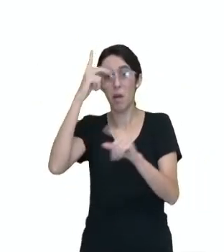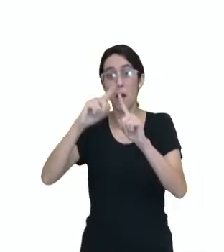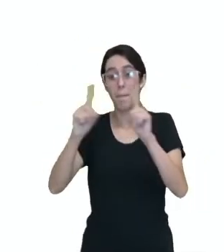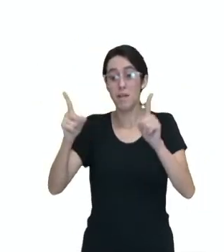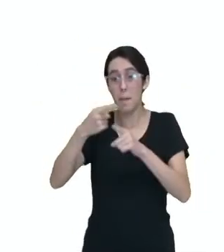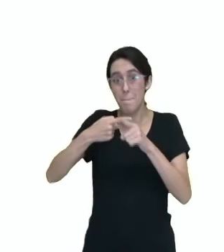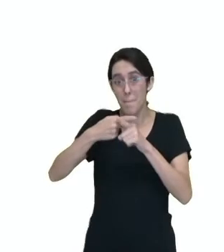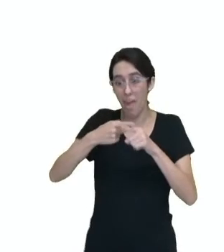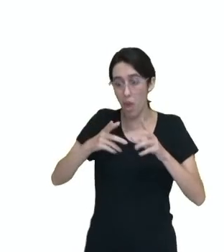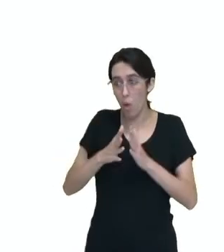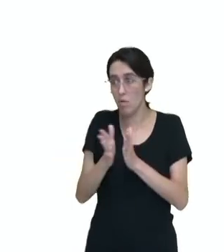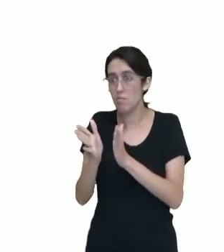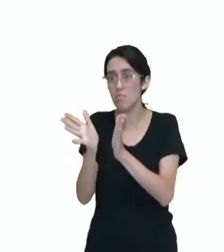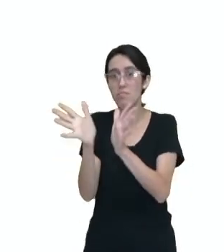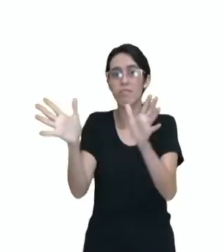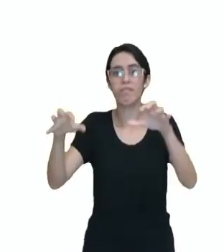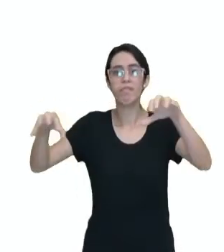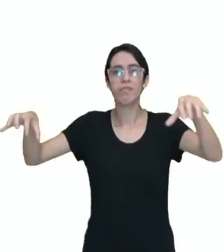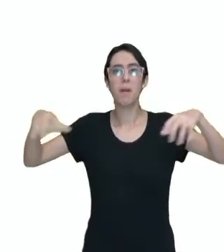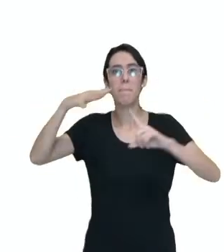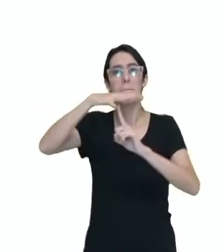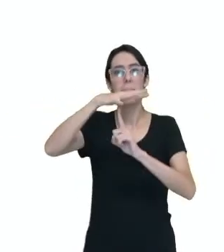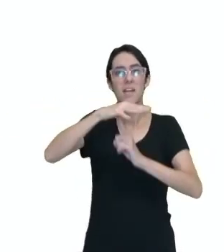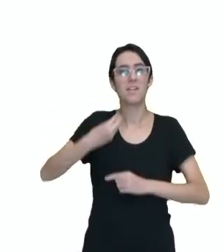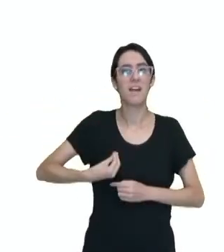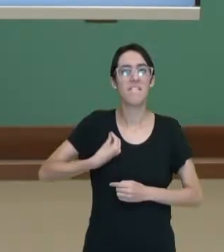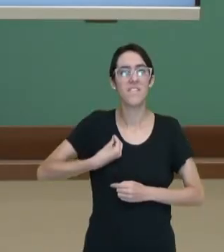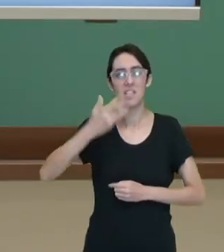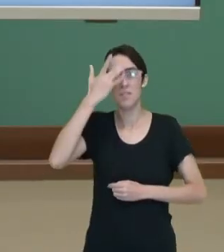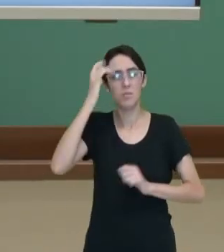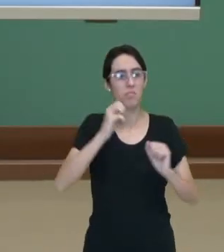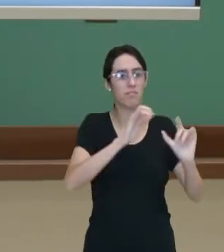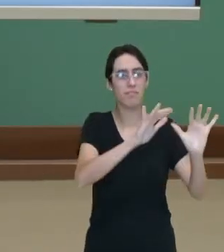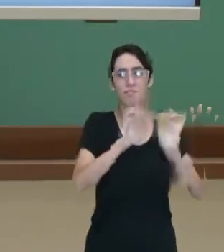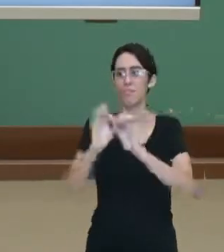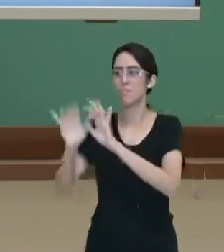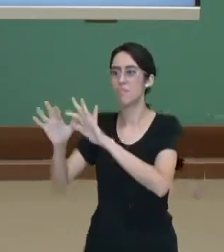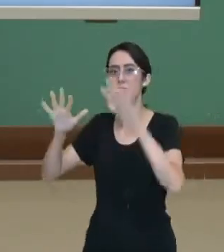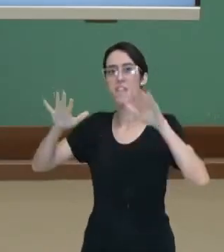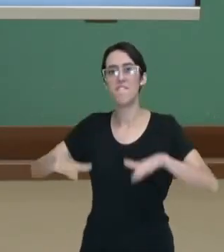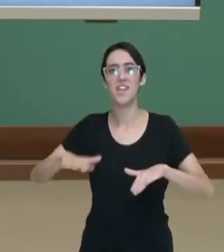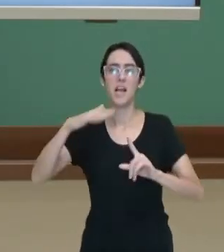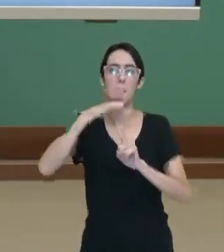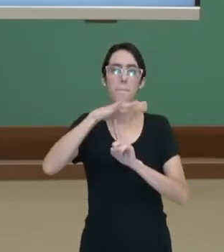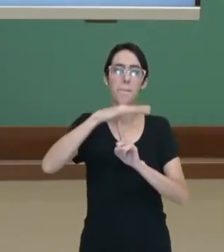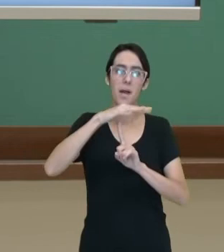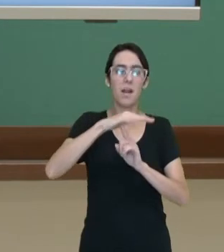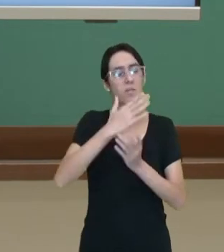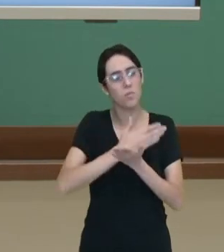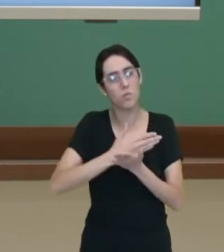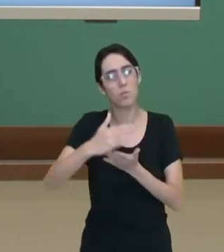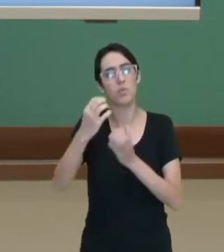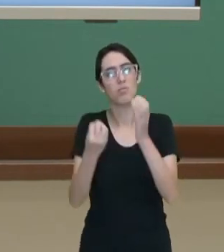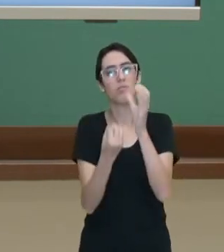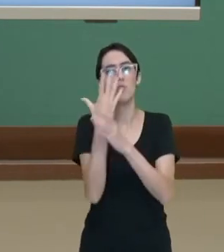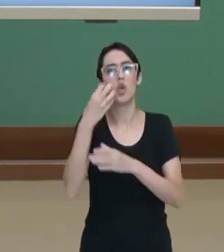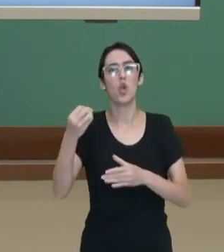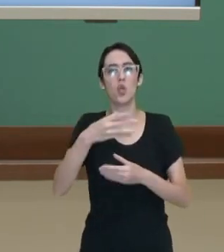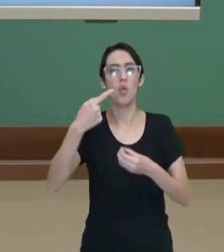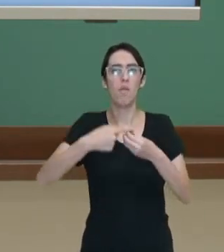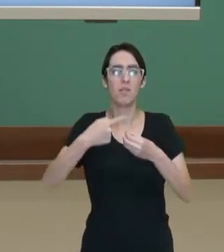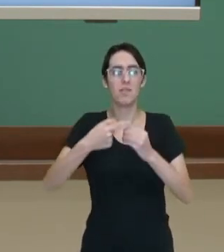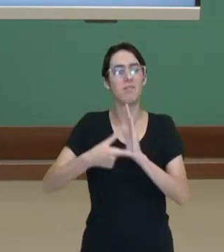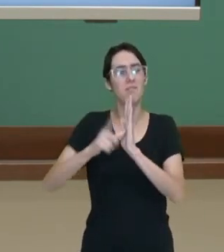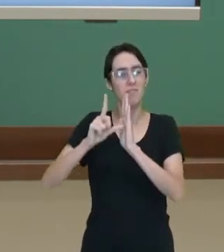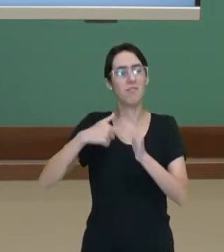núcleos populacionais, né, que posteriormente deram origem a diversas cidades, como nós vimos